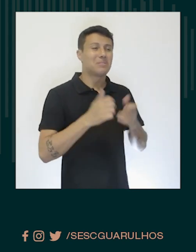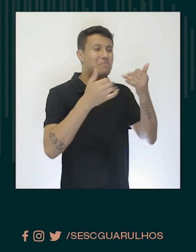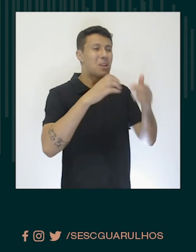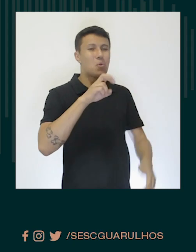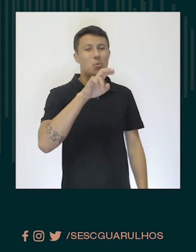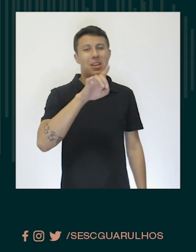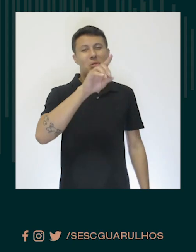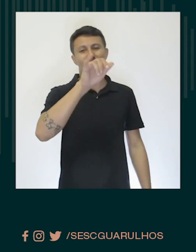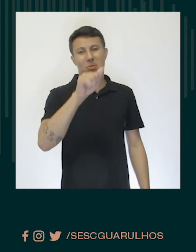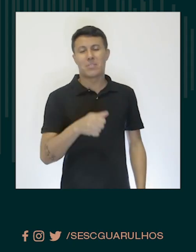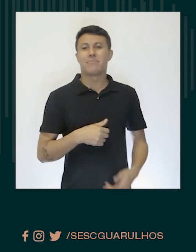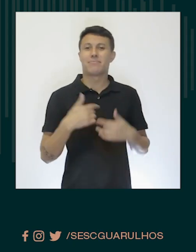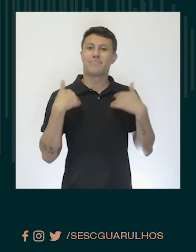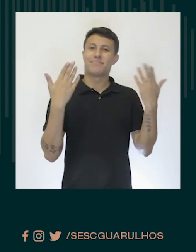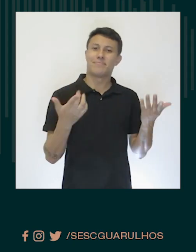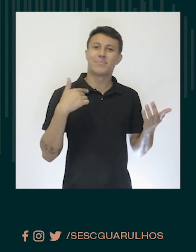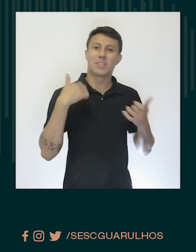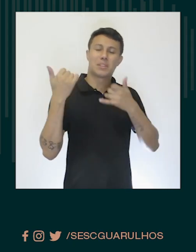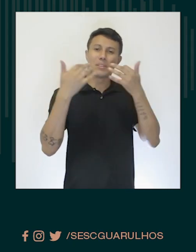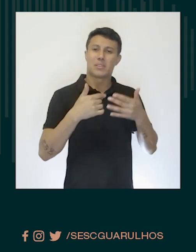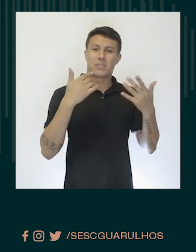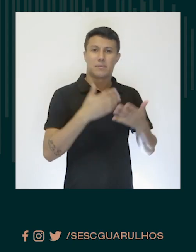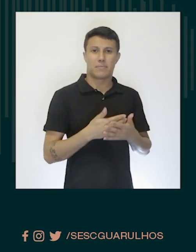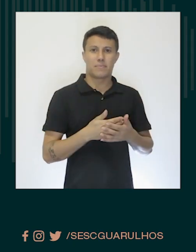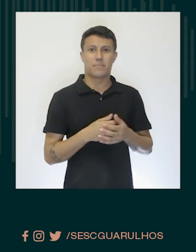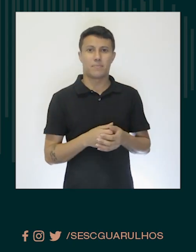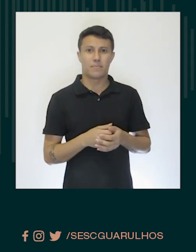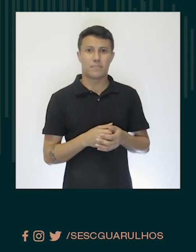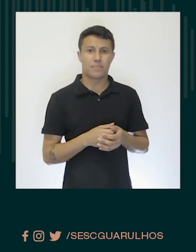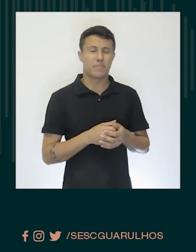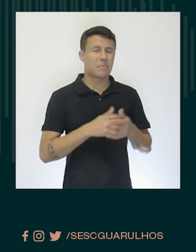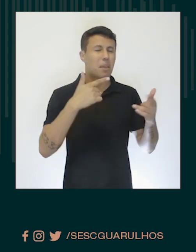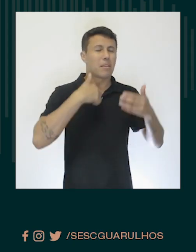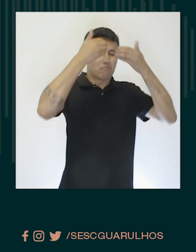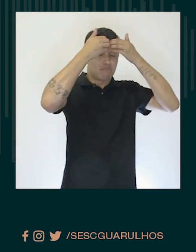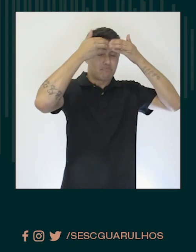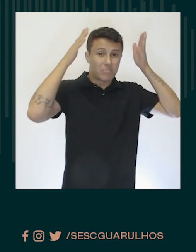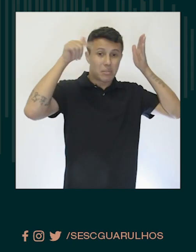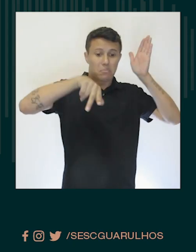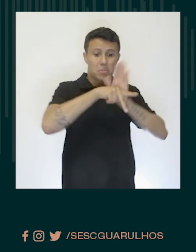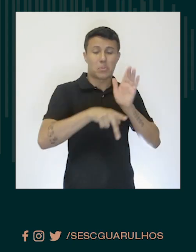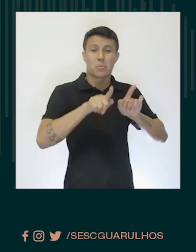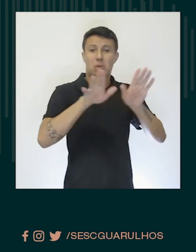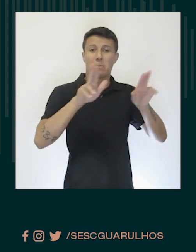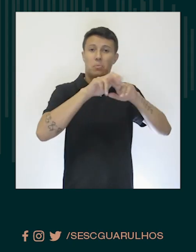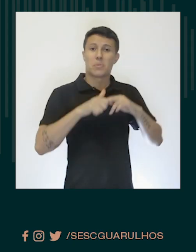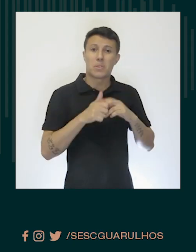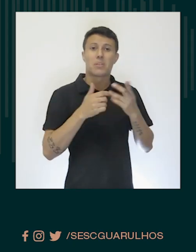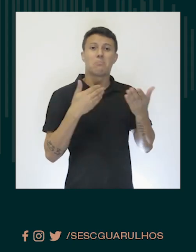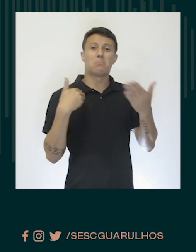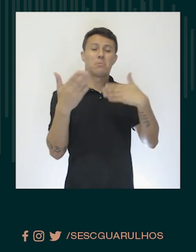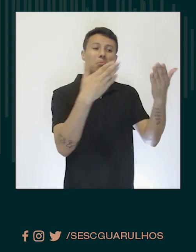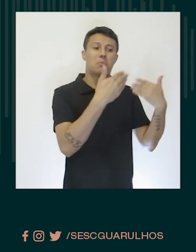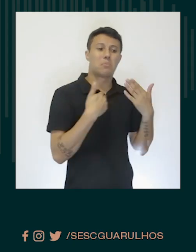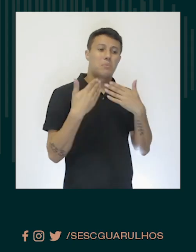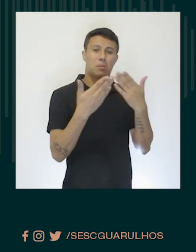Bom, eu vou falar de um fotógrafo que abriu muito a minha mente de Guarulhos, por causa das conversas que a gente teve,